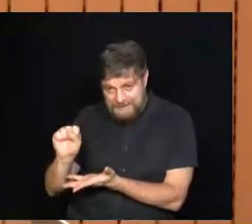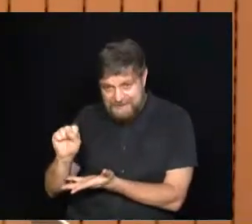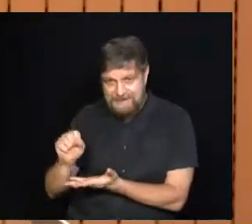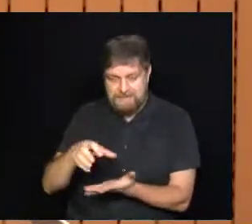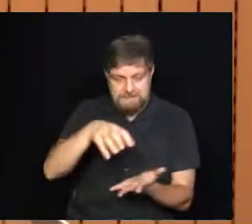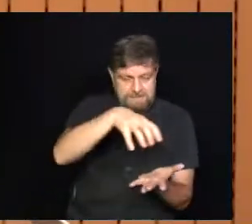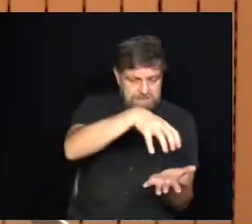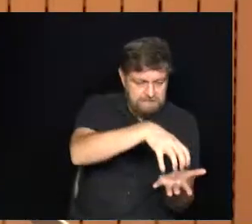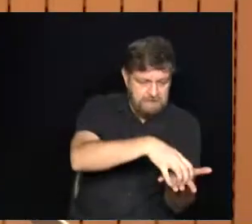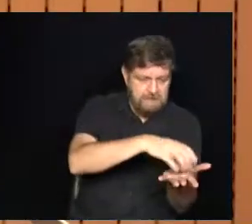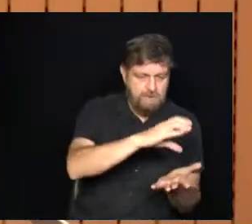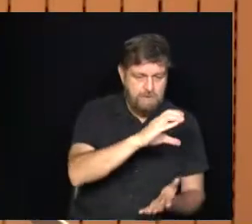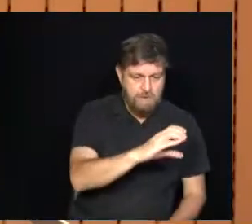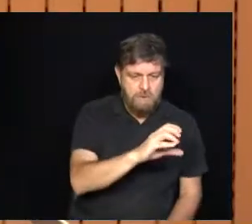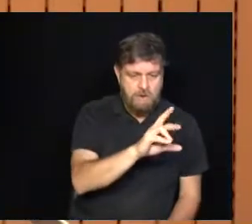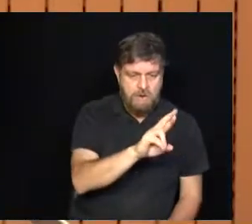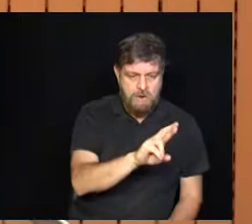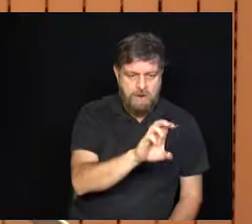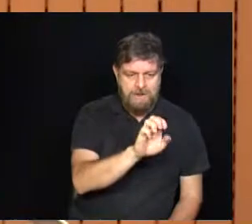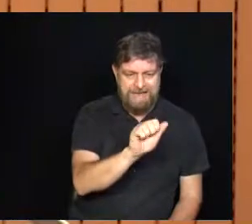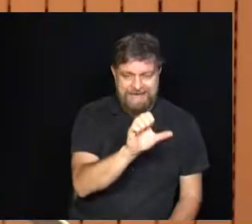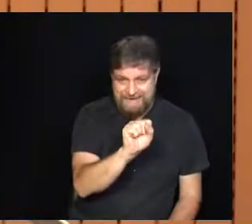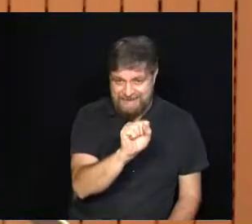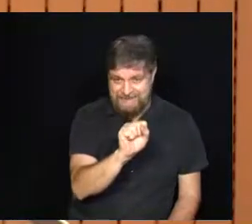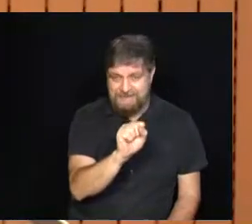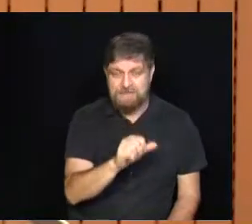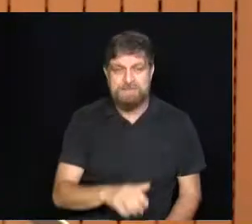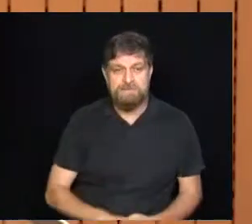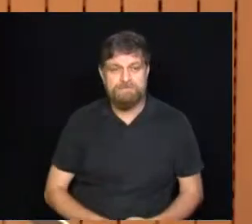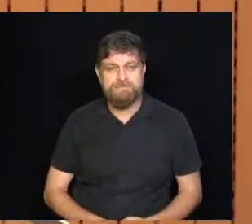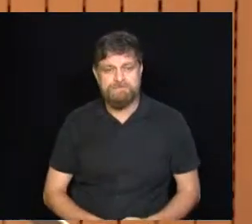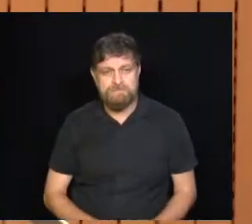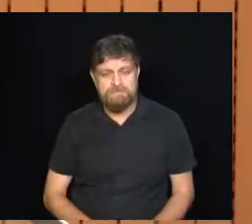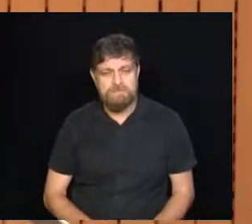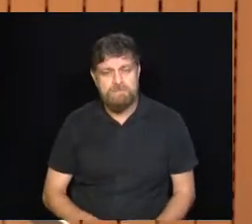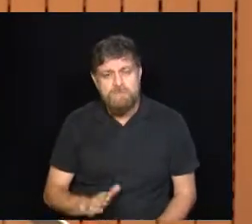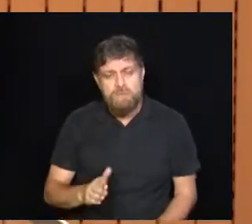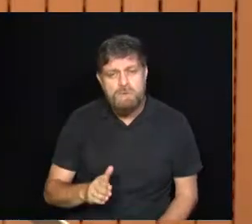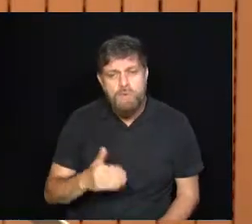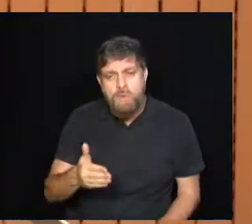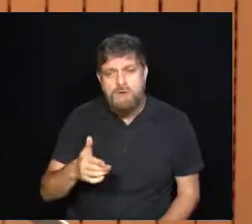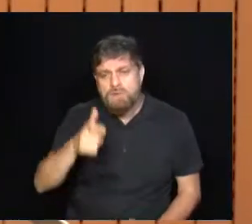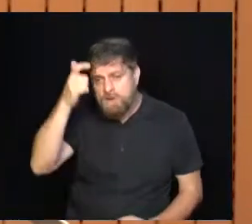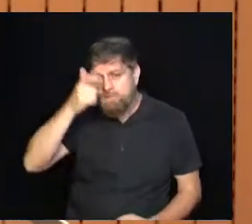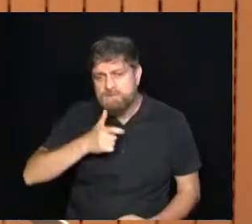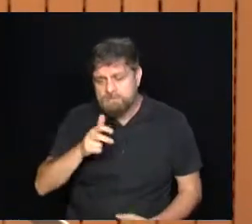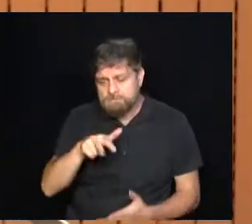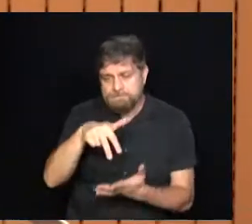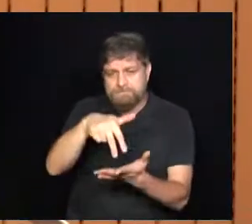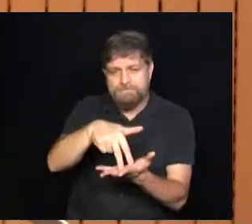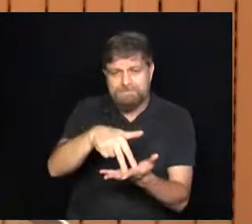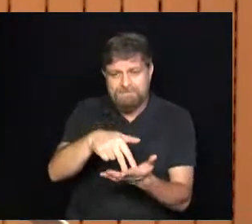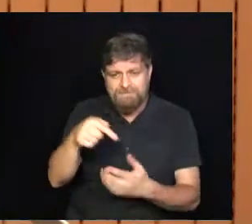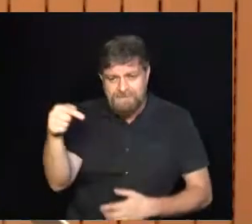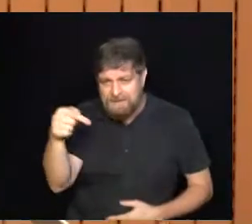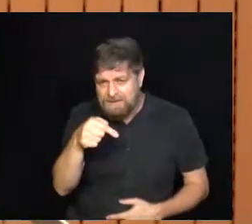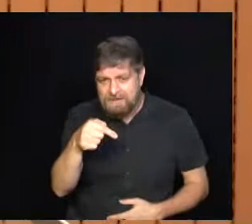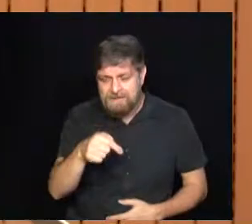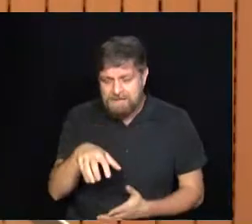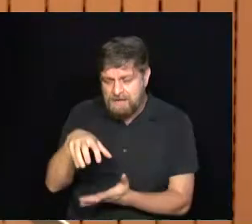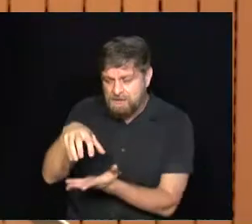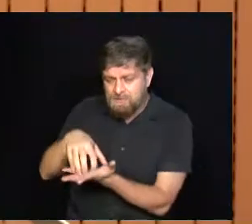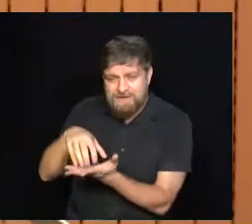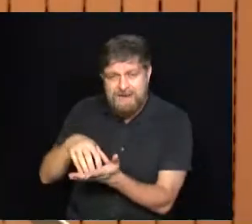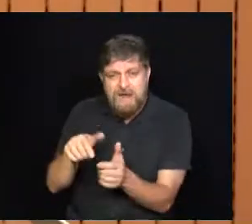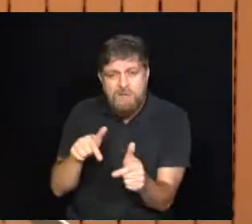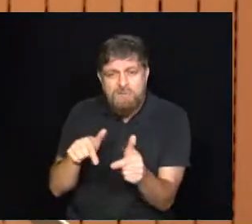serviço voltado à assistência, e o quanto você está lá na ponta e lá num CRAS, num serviço